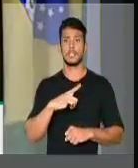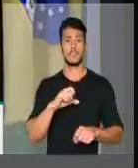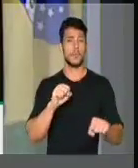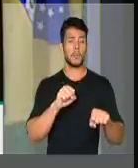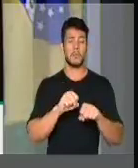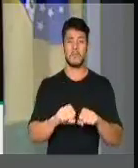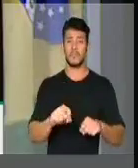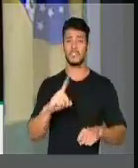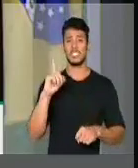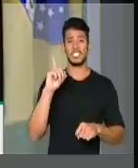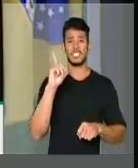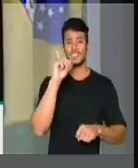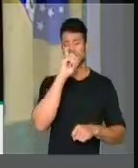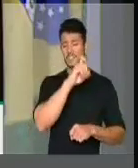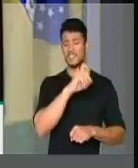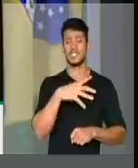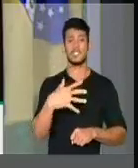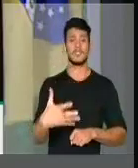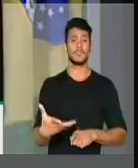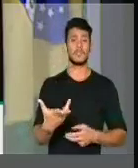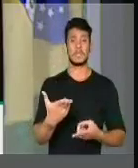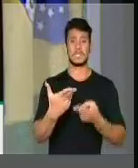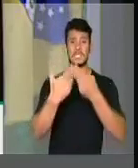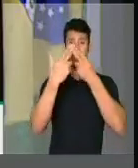foi o momento mais traumático